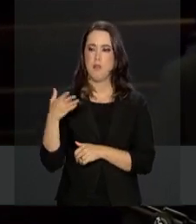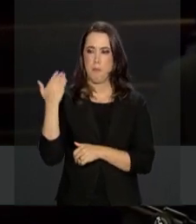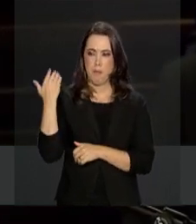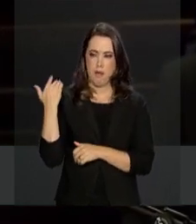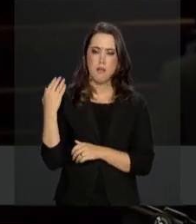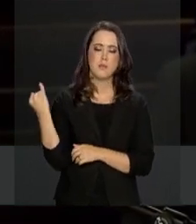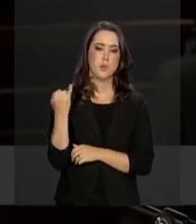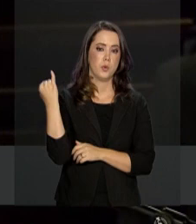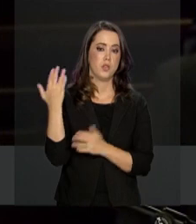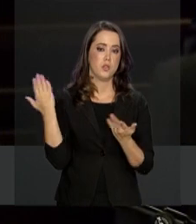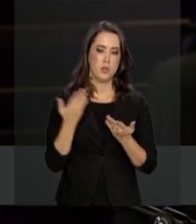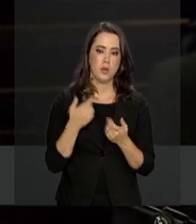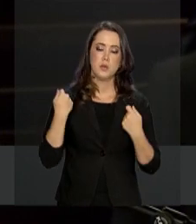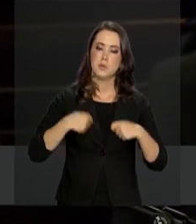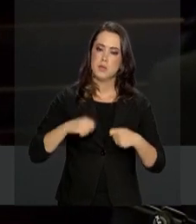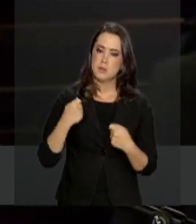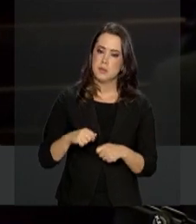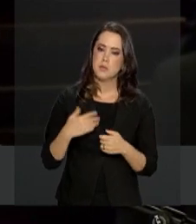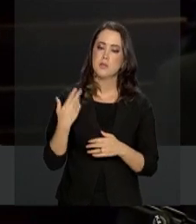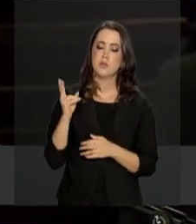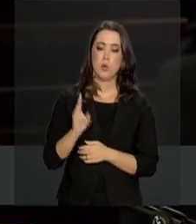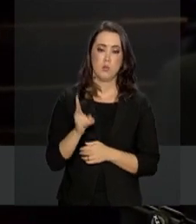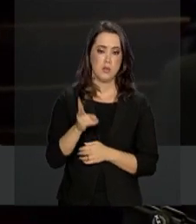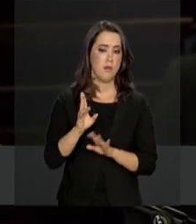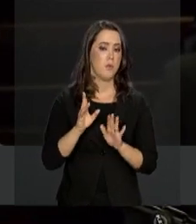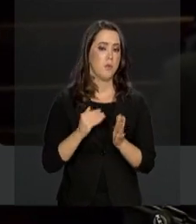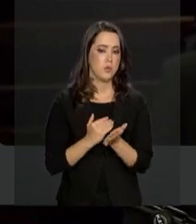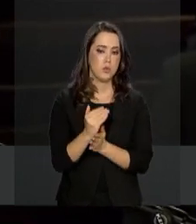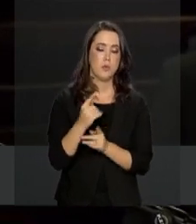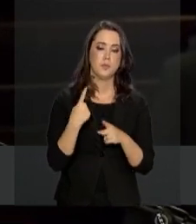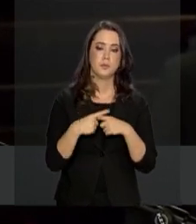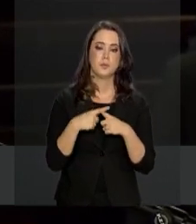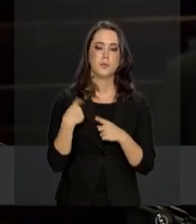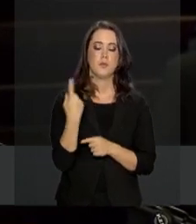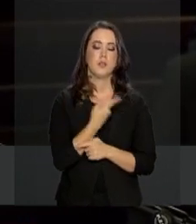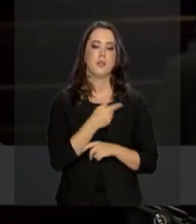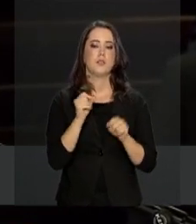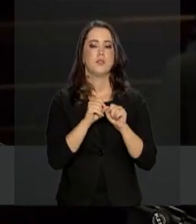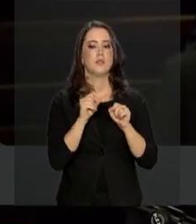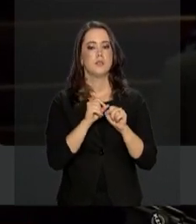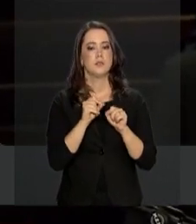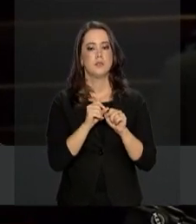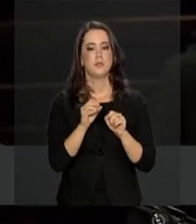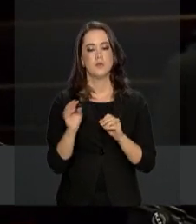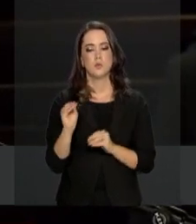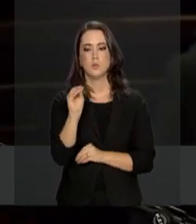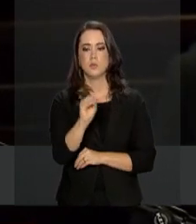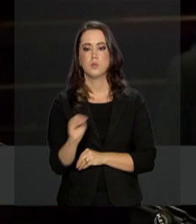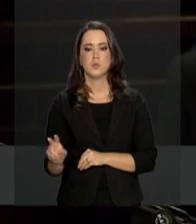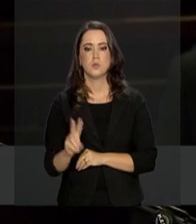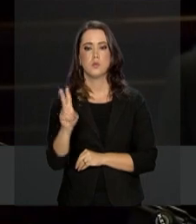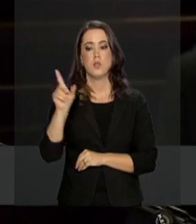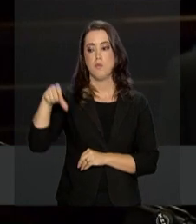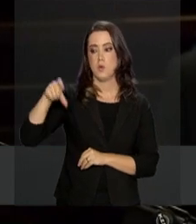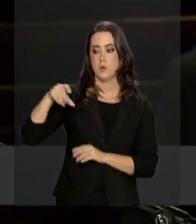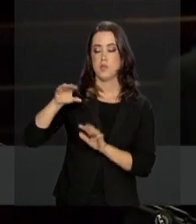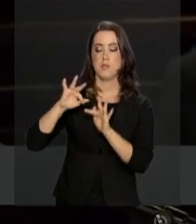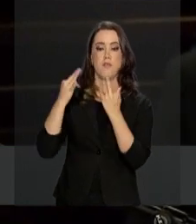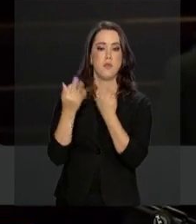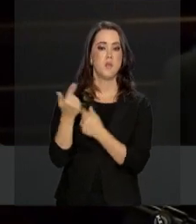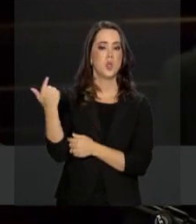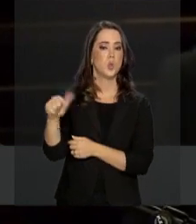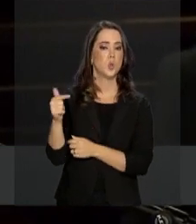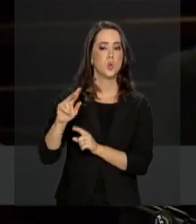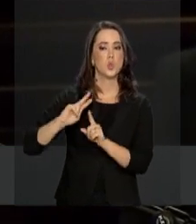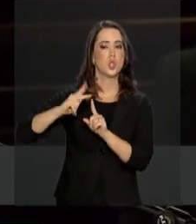e por isso a nossa obrigação era mantê los sobre mantê los nós fizemos ainda uma revalorização do bolsa família que há mais de dois anos